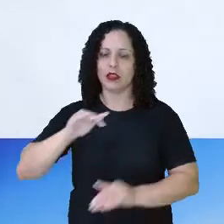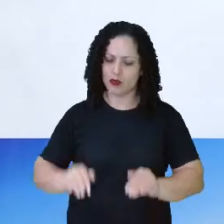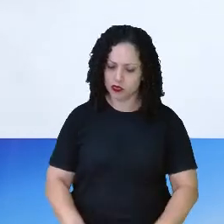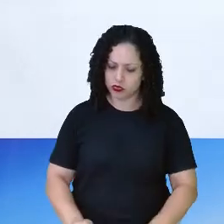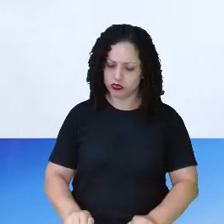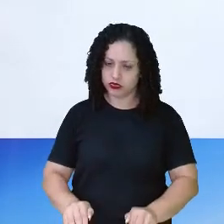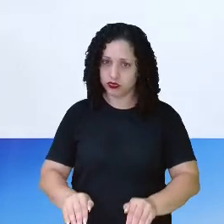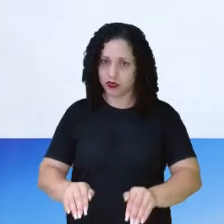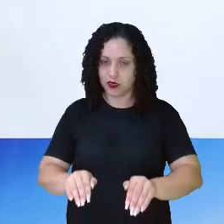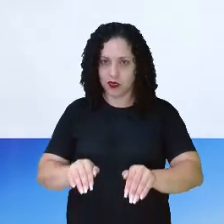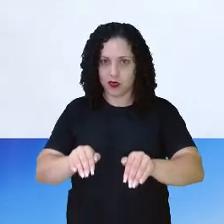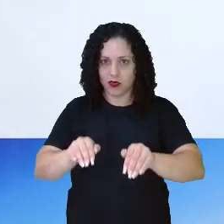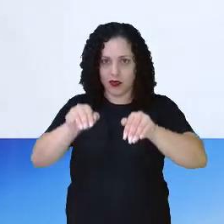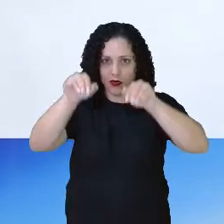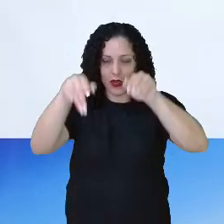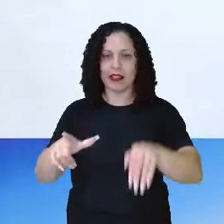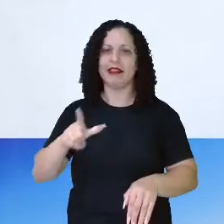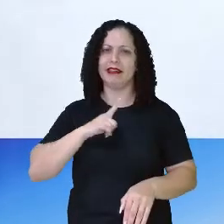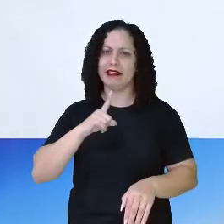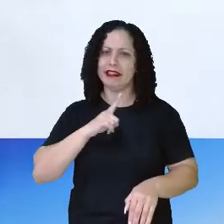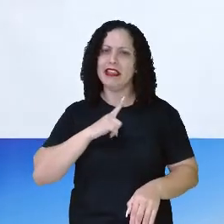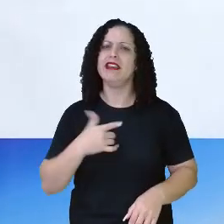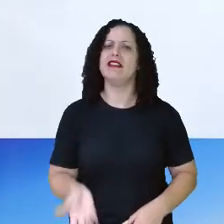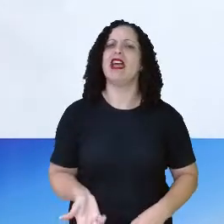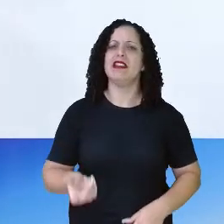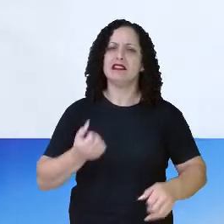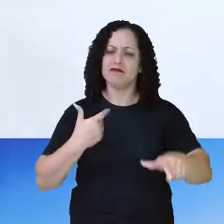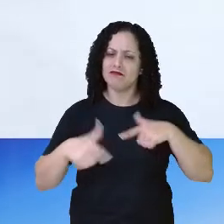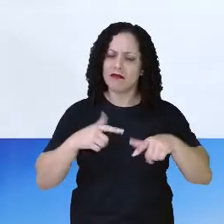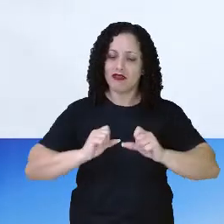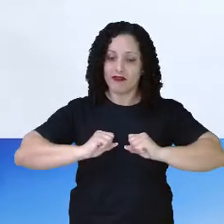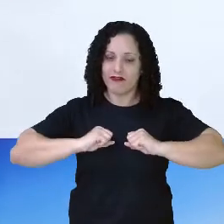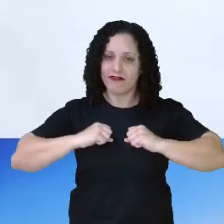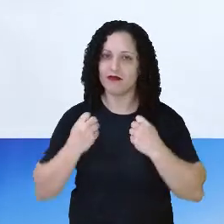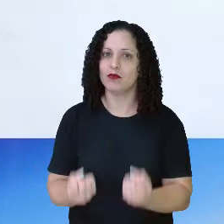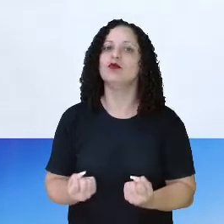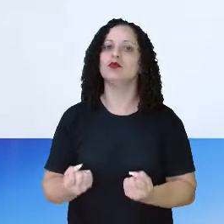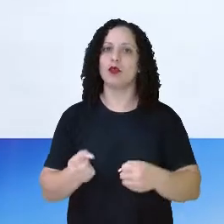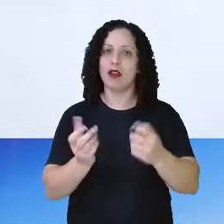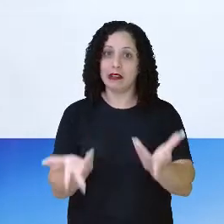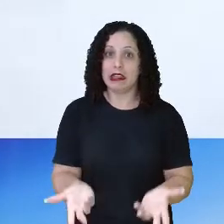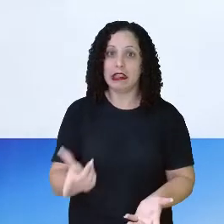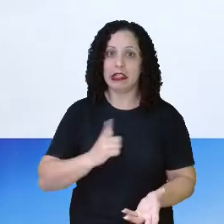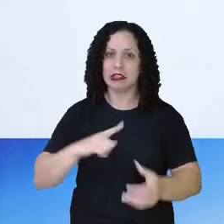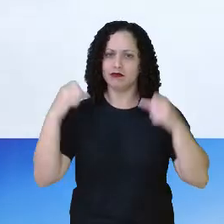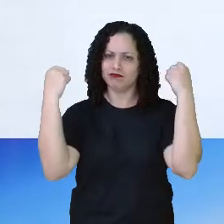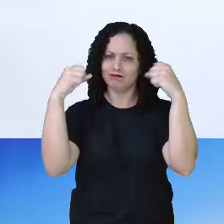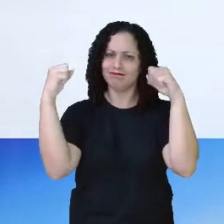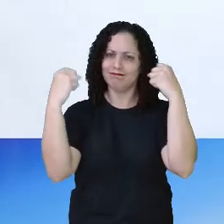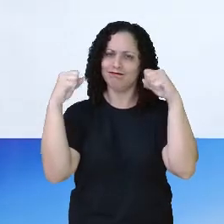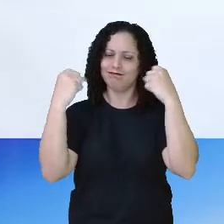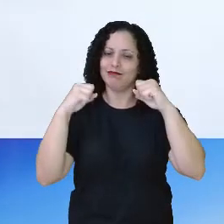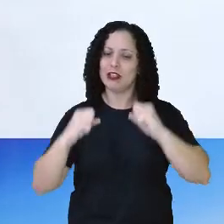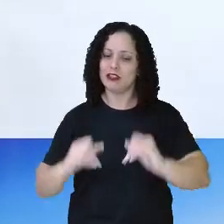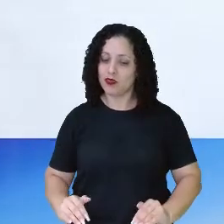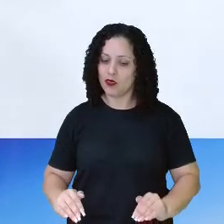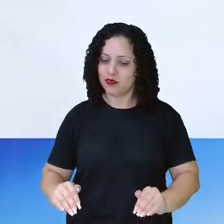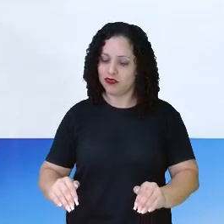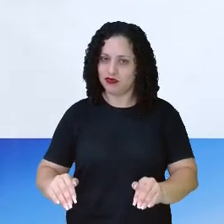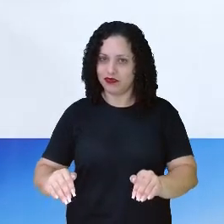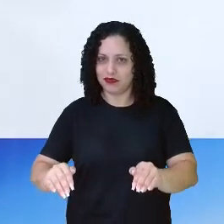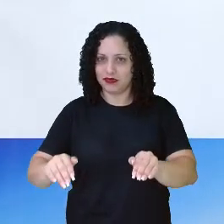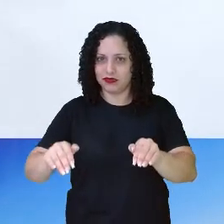comecem a ter esse trabalho e essas atividades sejam proporcionadas a eles para que eles vão crescendo com